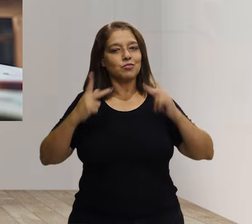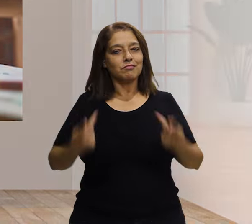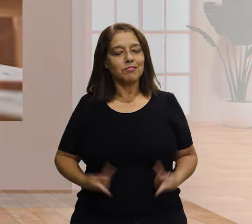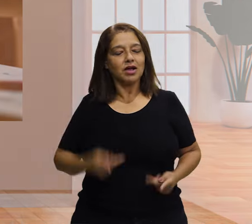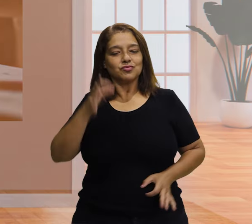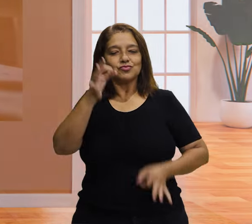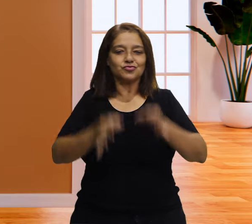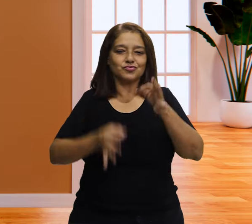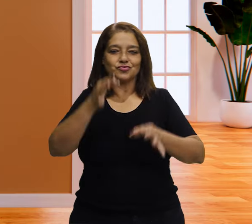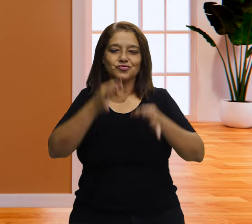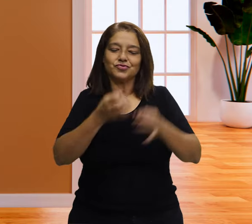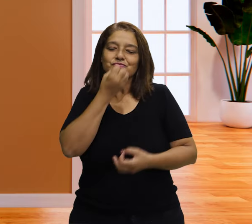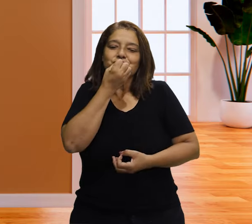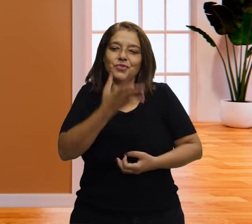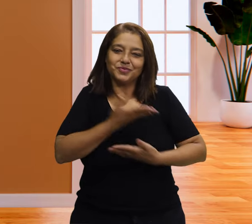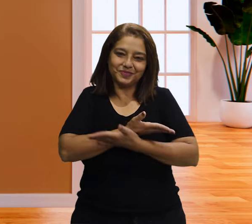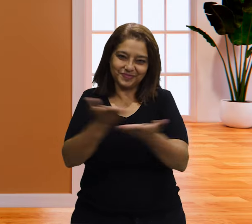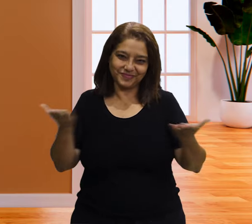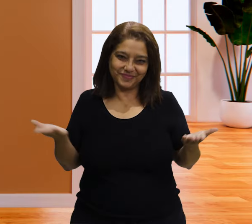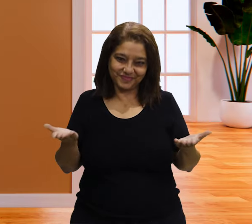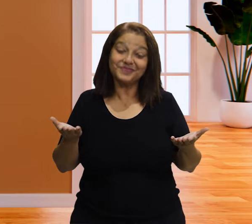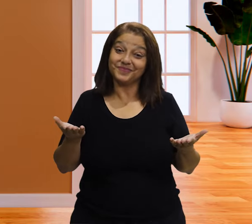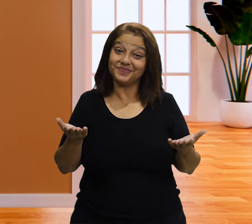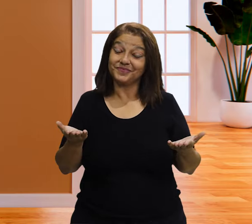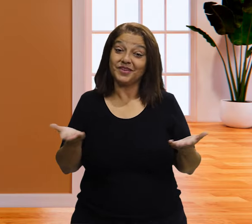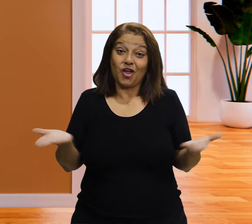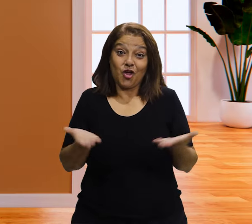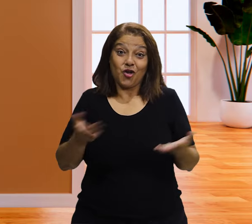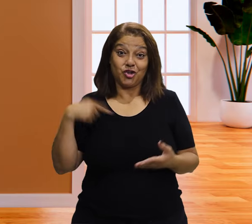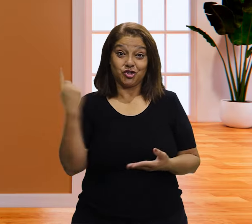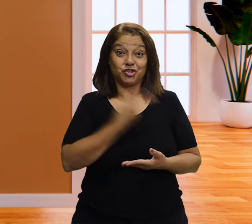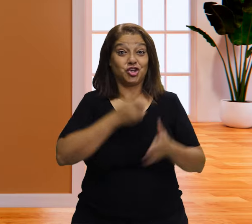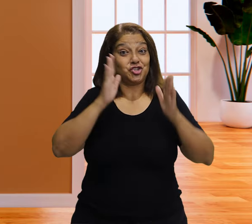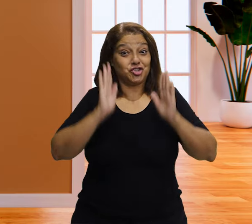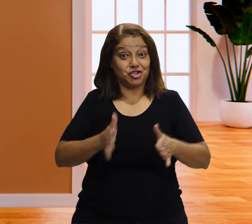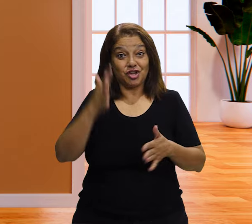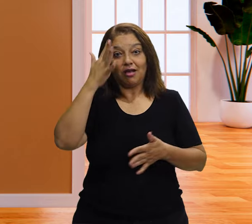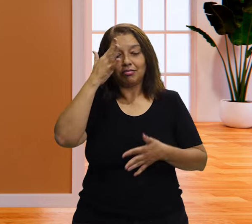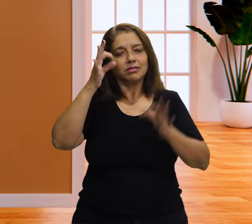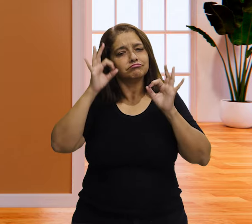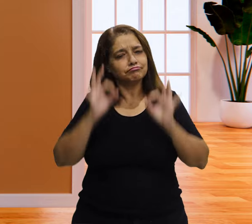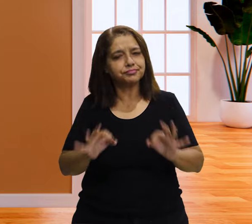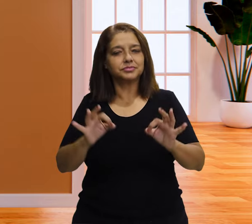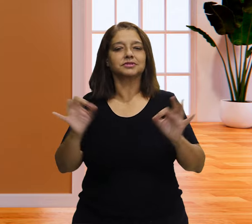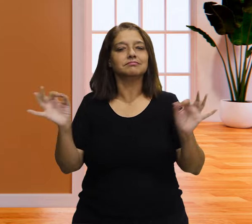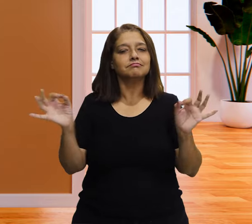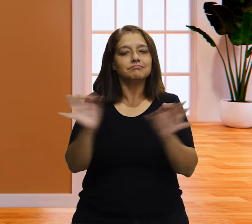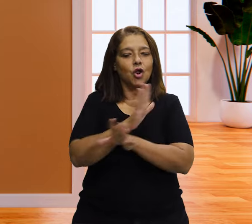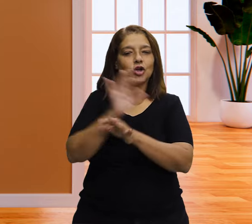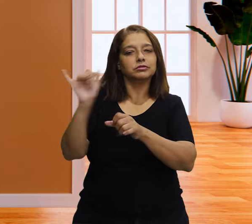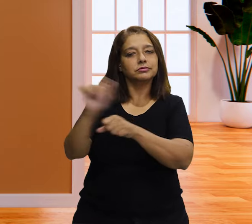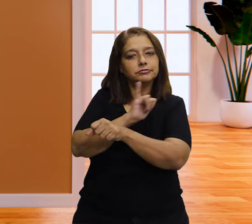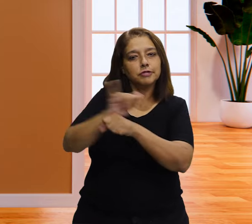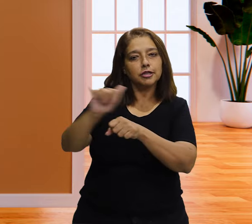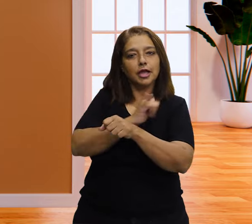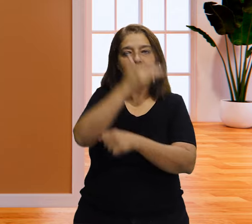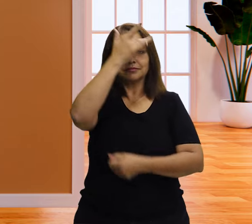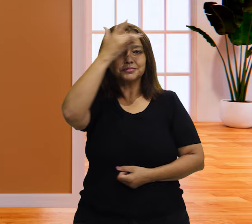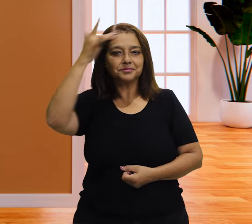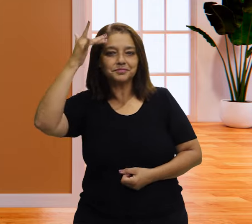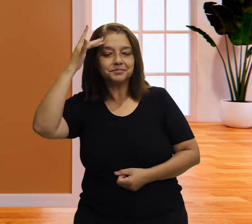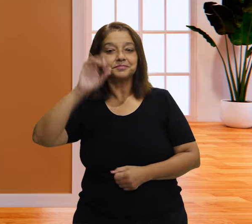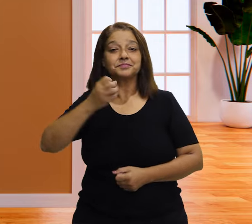todos. Bem, agora que compreendemos um pouco sobre as estratégias para a saúde mental e bem-estar do profissional